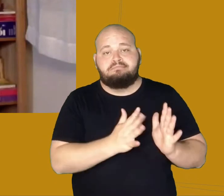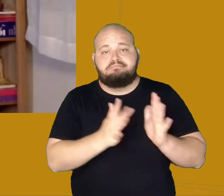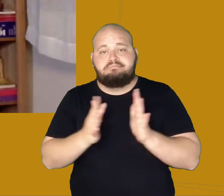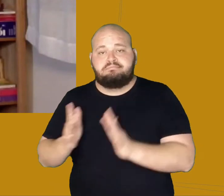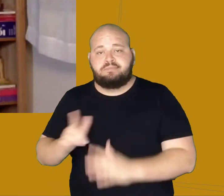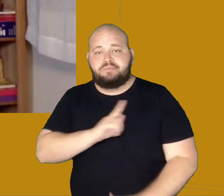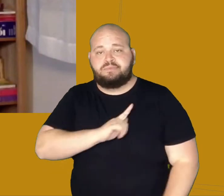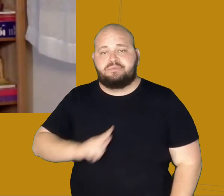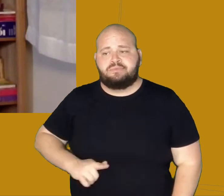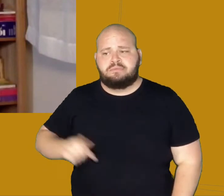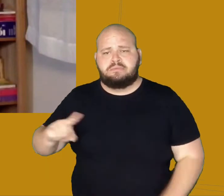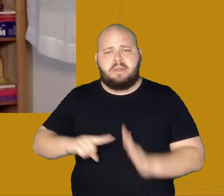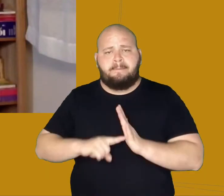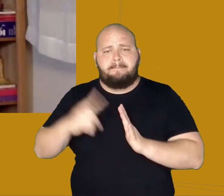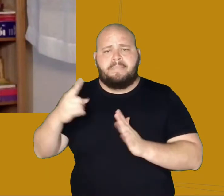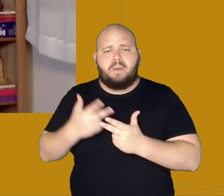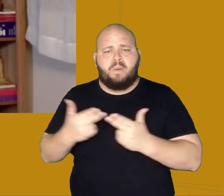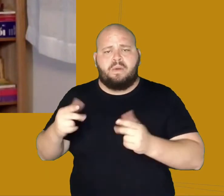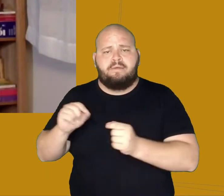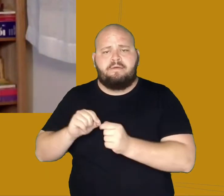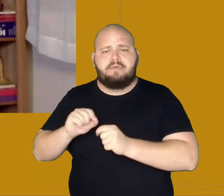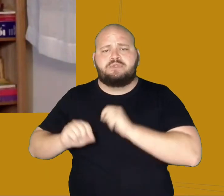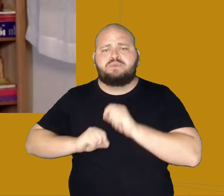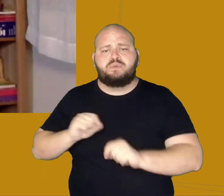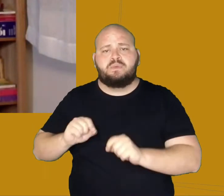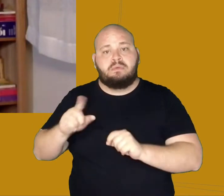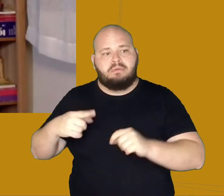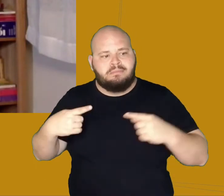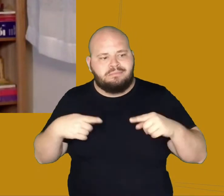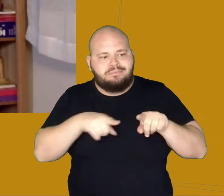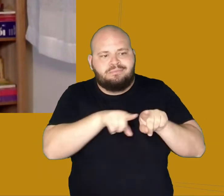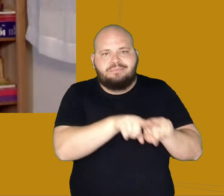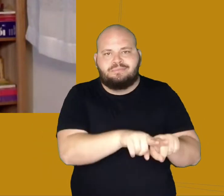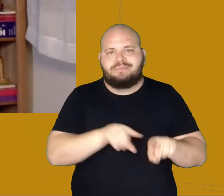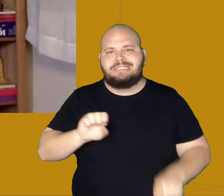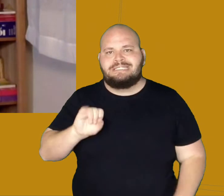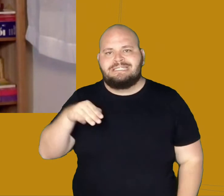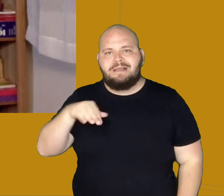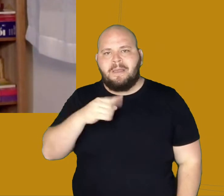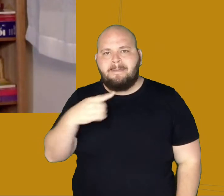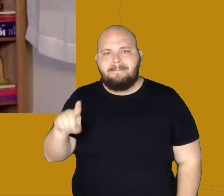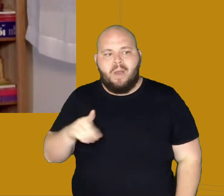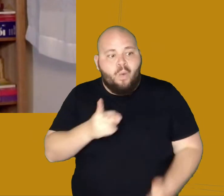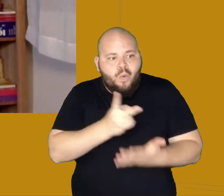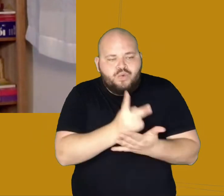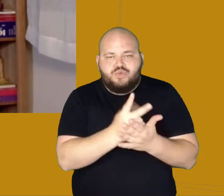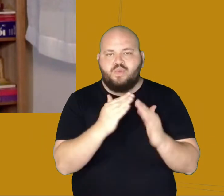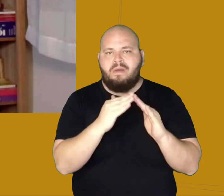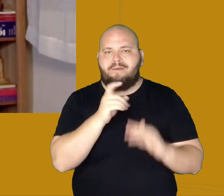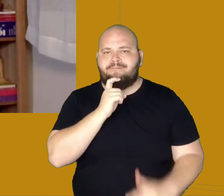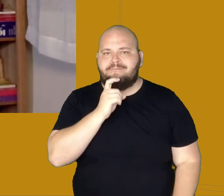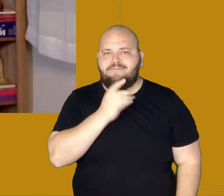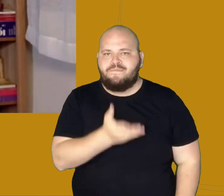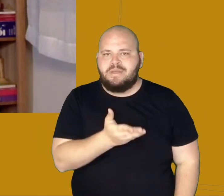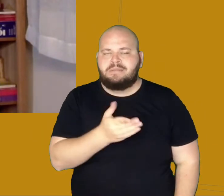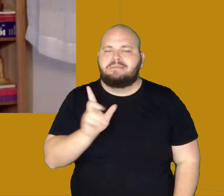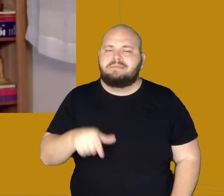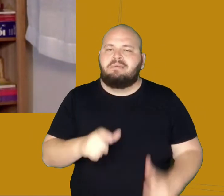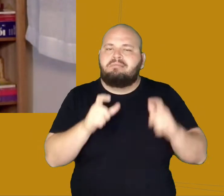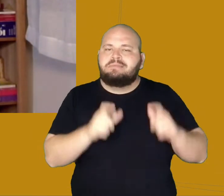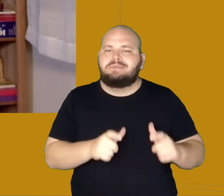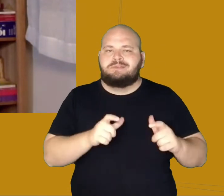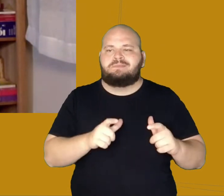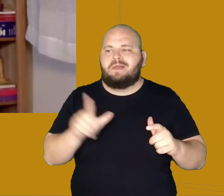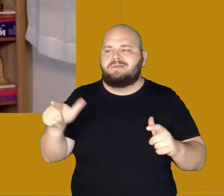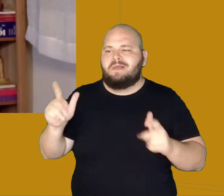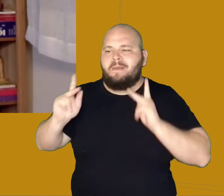Porfírio assume o governo e a primeira coisa que ele faz é se aliar a Simão Bacamarte e manter o funcionamento da Casa Verde, que pode até servir como